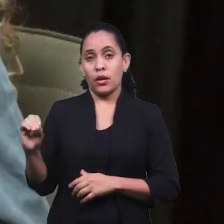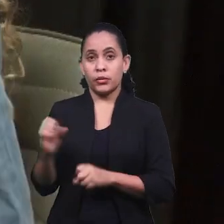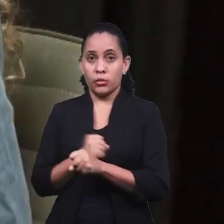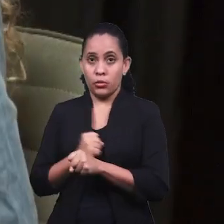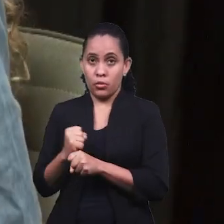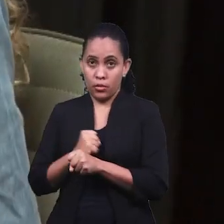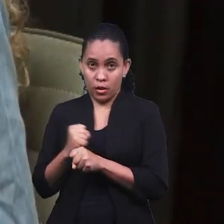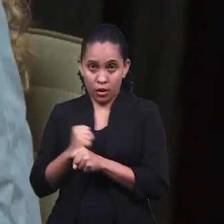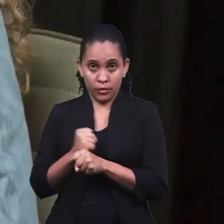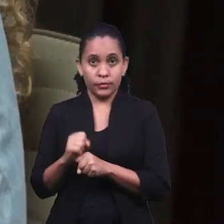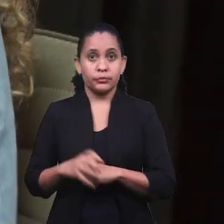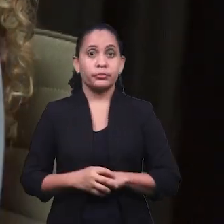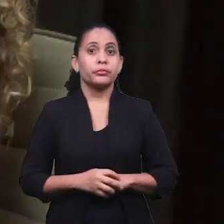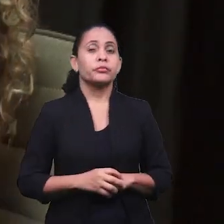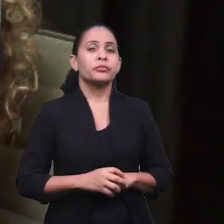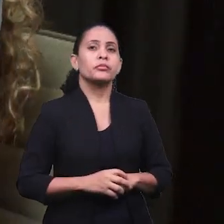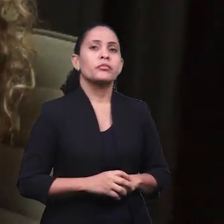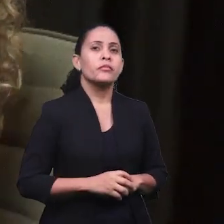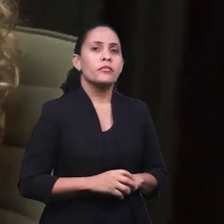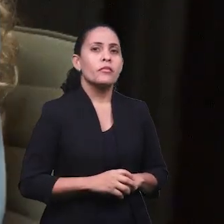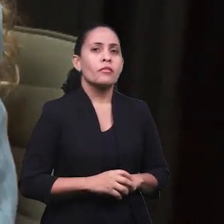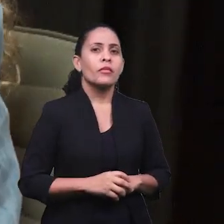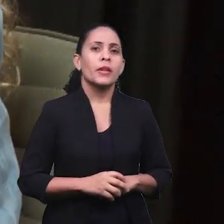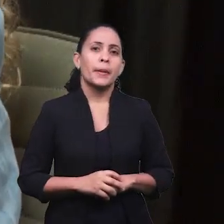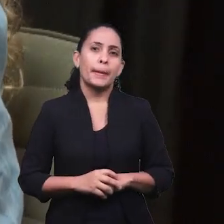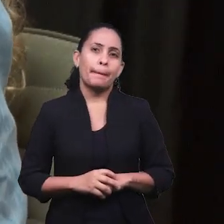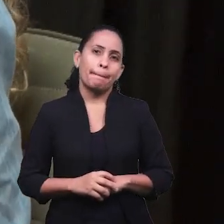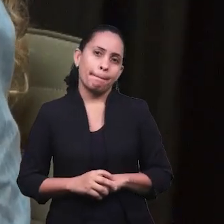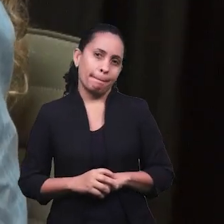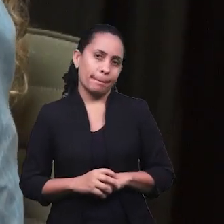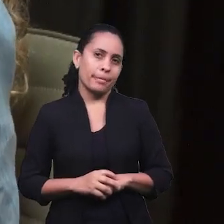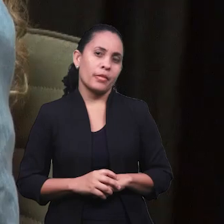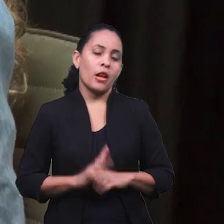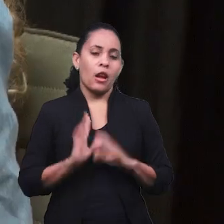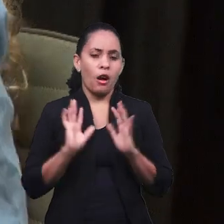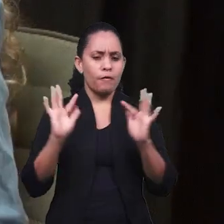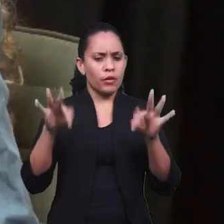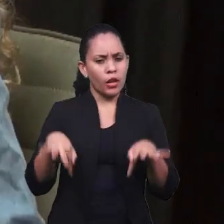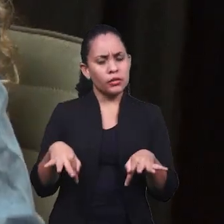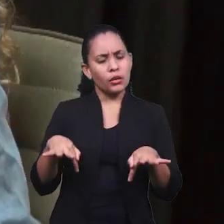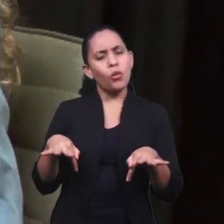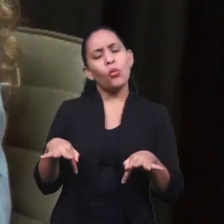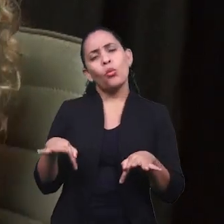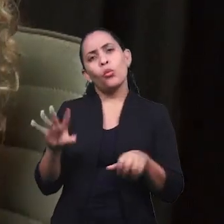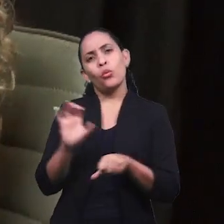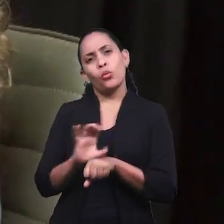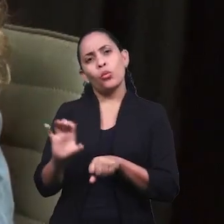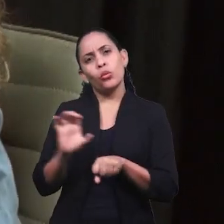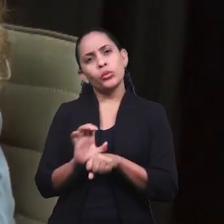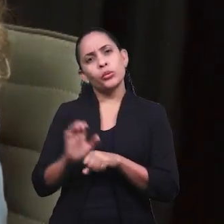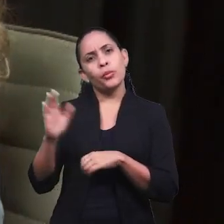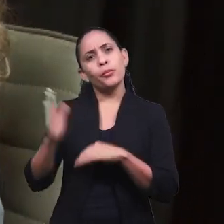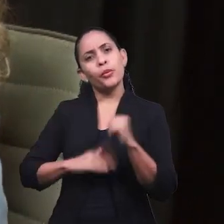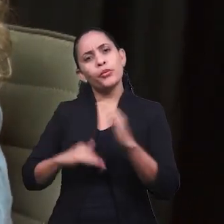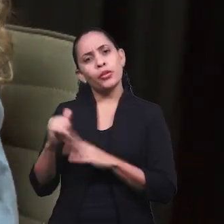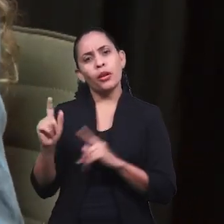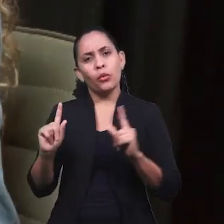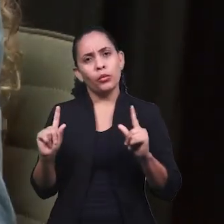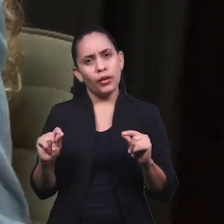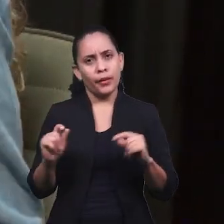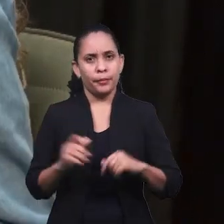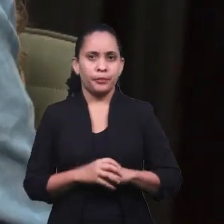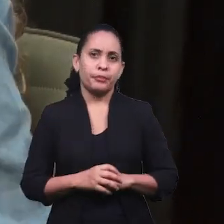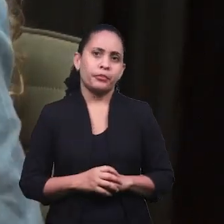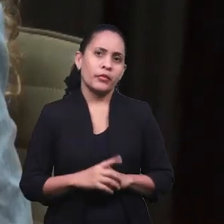ao finalizar o curso, o profissional, ele tem a capacidade de liderar negócios